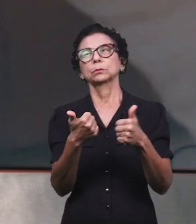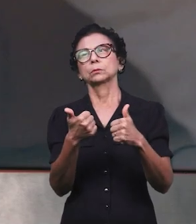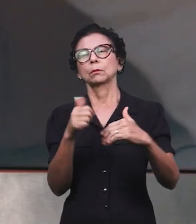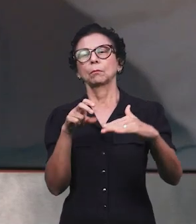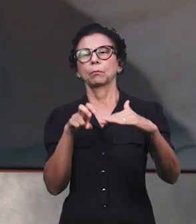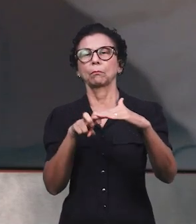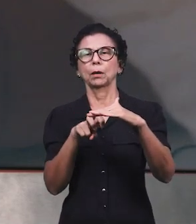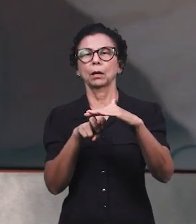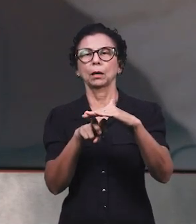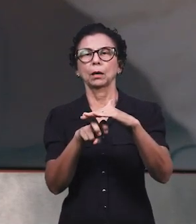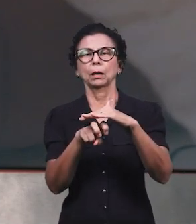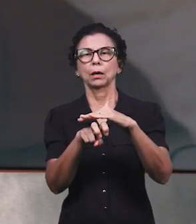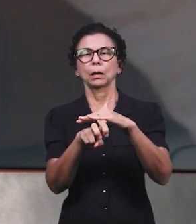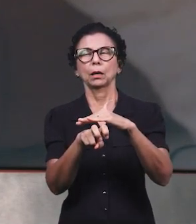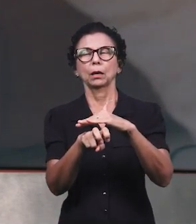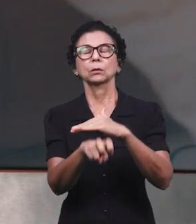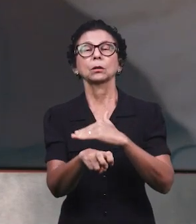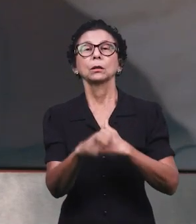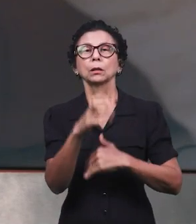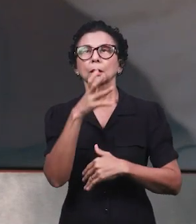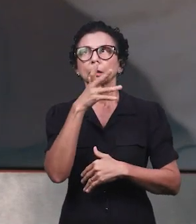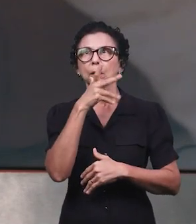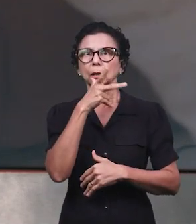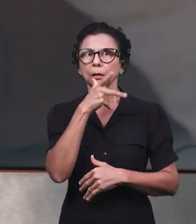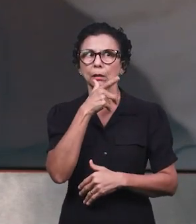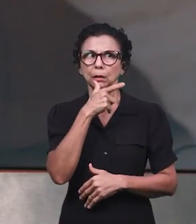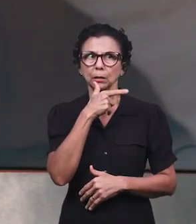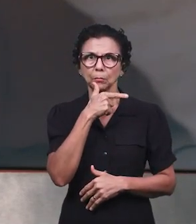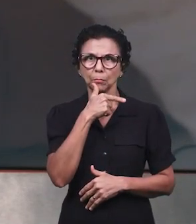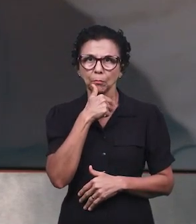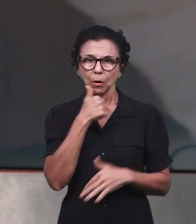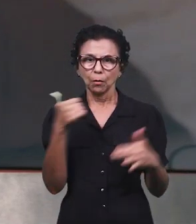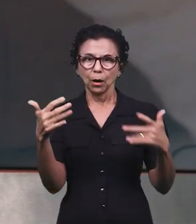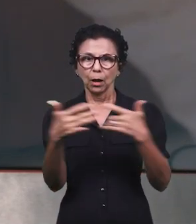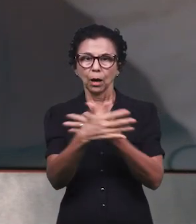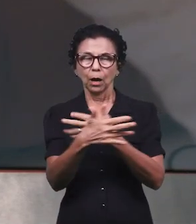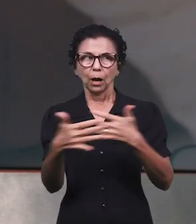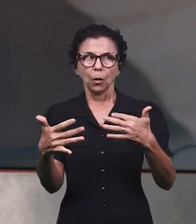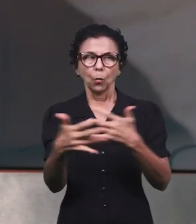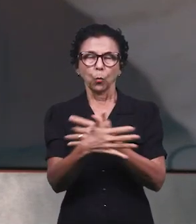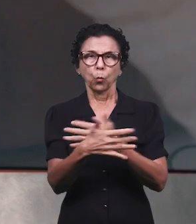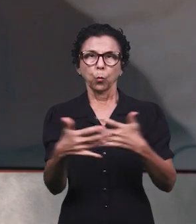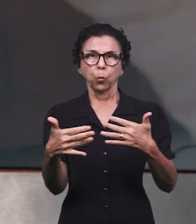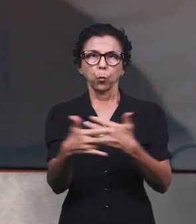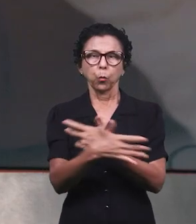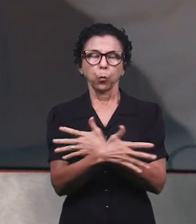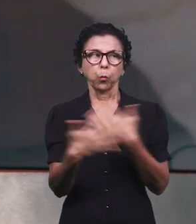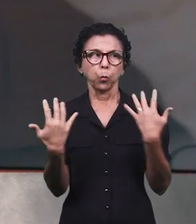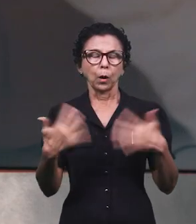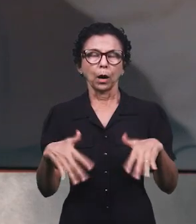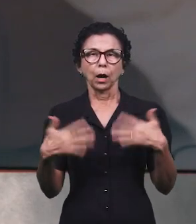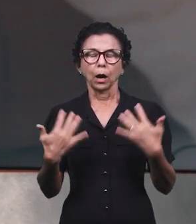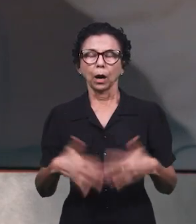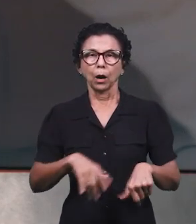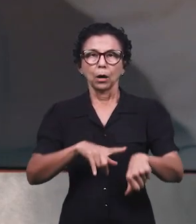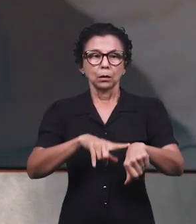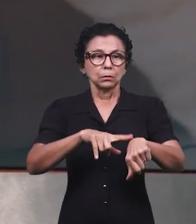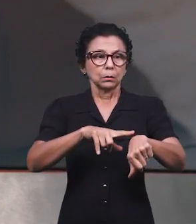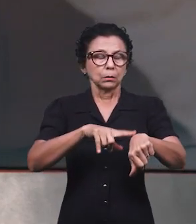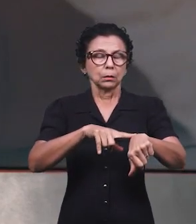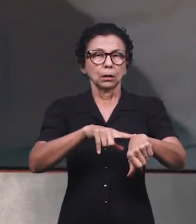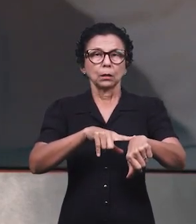leva bastante tempo. E se a gente for para os grandes centros urbanos, pode tomar ainda bastante tempo. Tempo que você